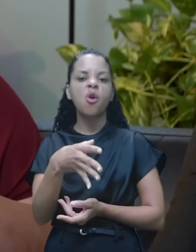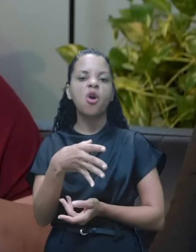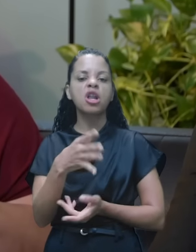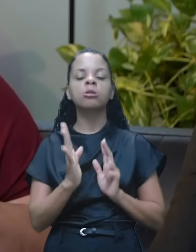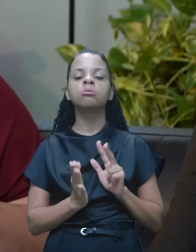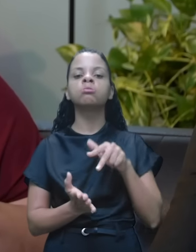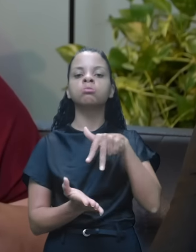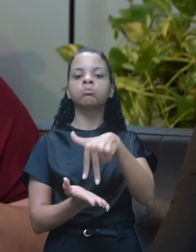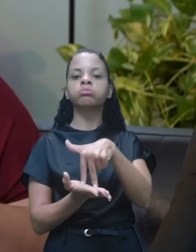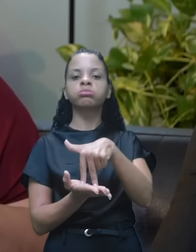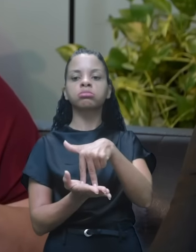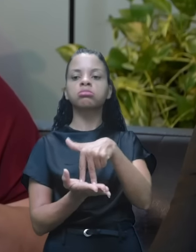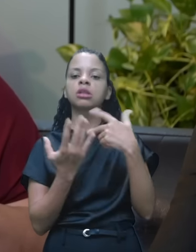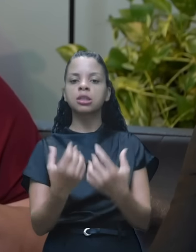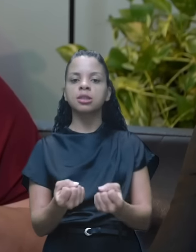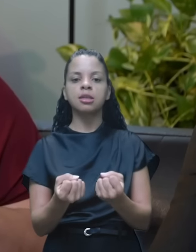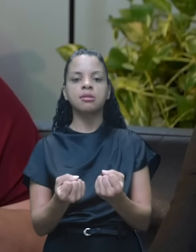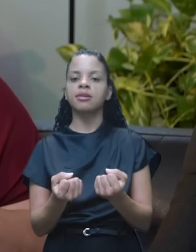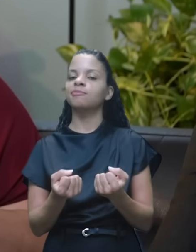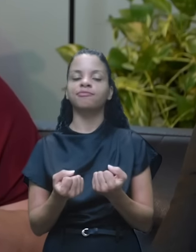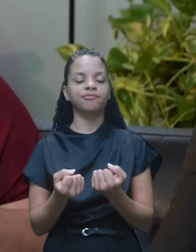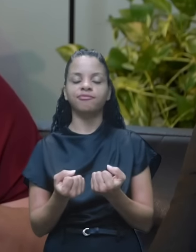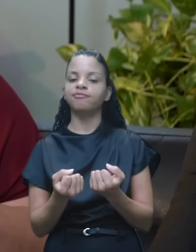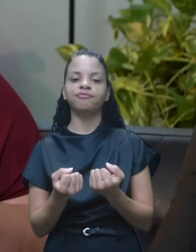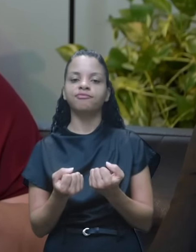de se posicionar pela verdade verdadeiramente.